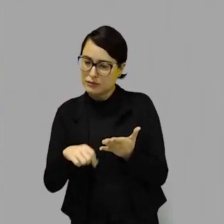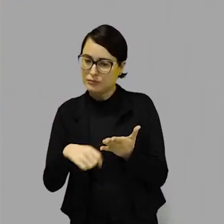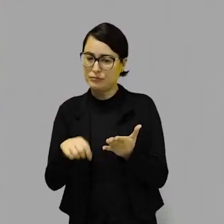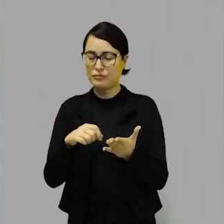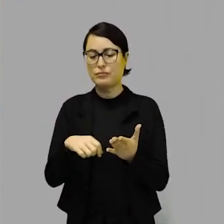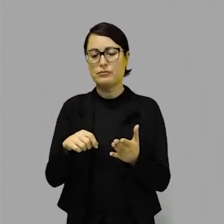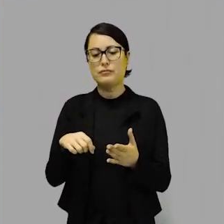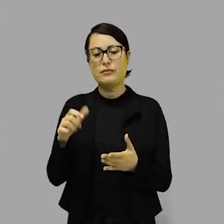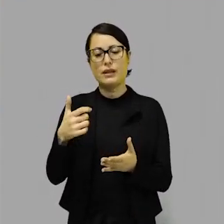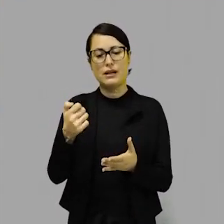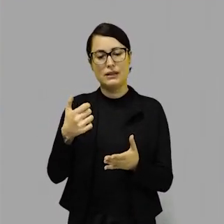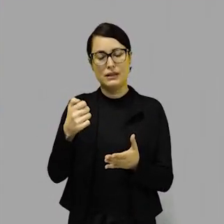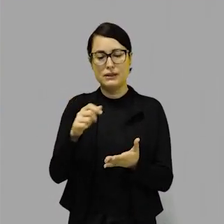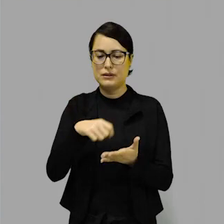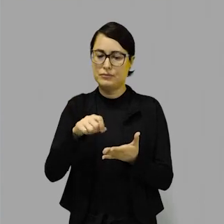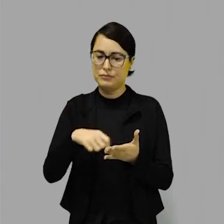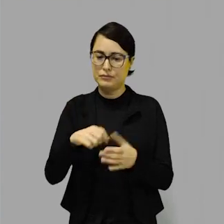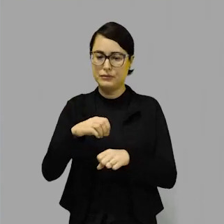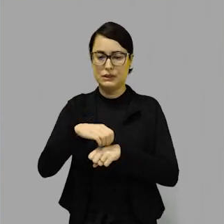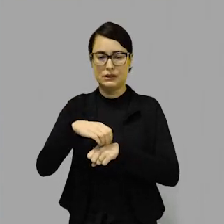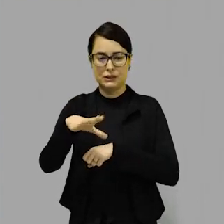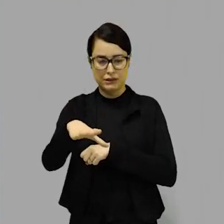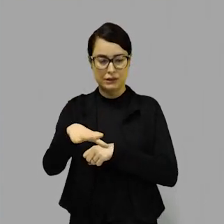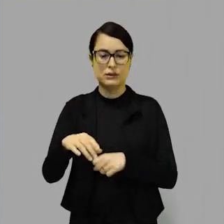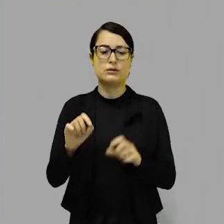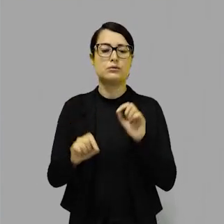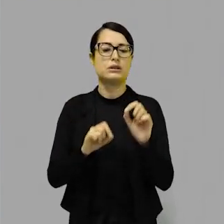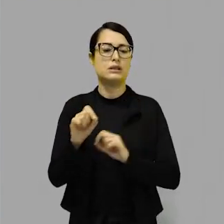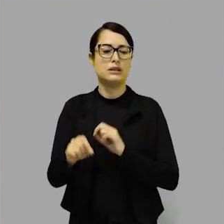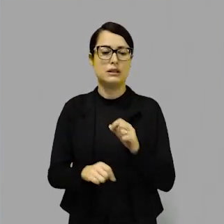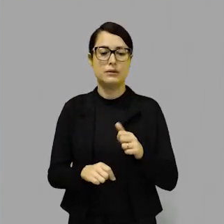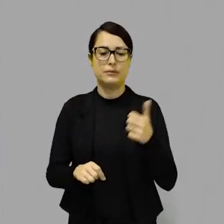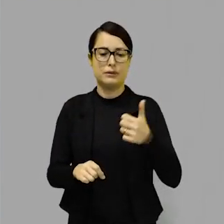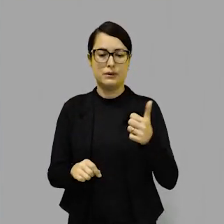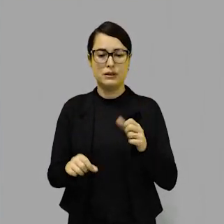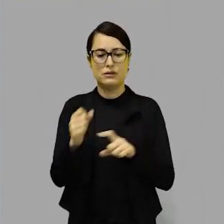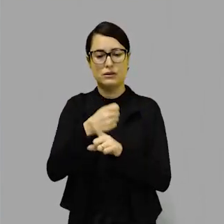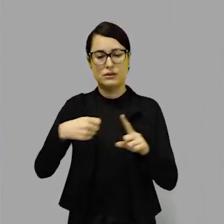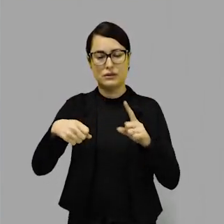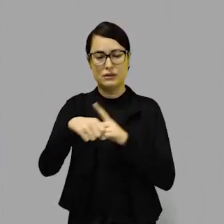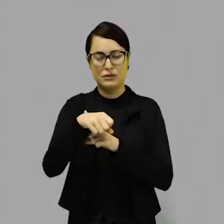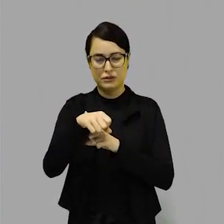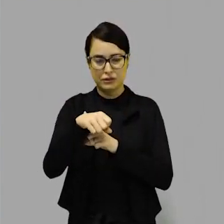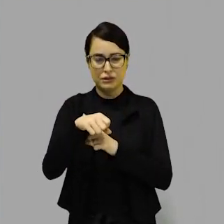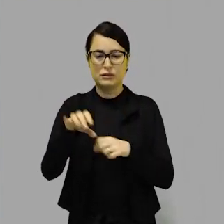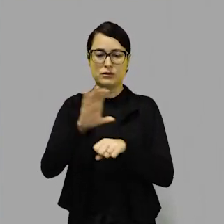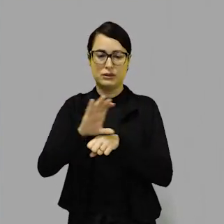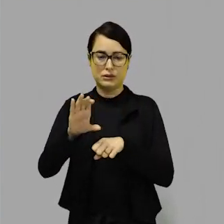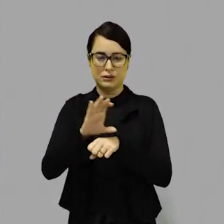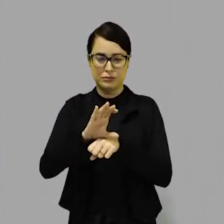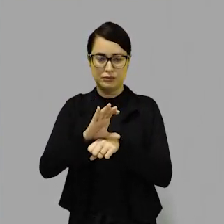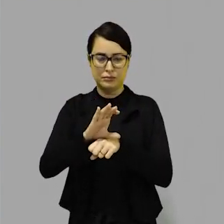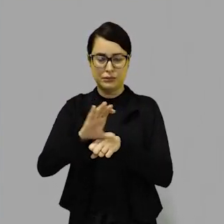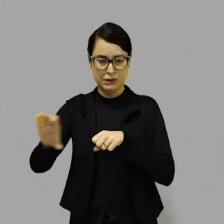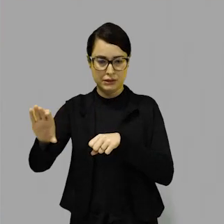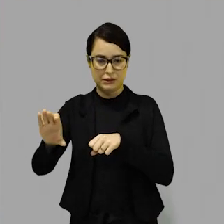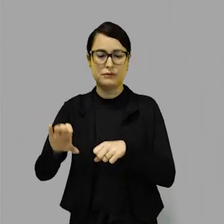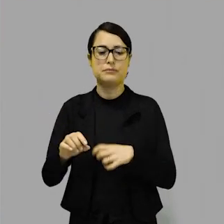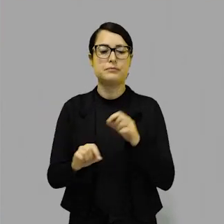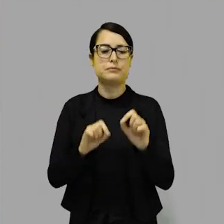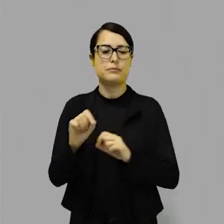Começamos falando sobre o que é sociologia contemporânea. Preste atenção. Toda vez que você usa esse